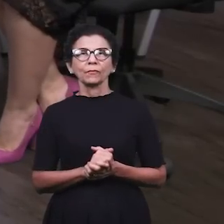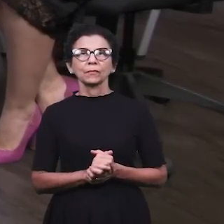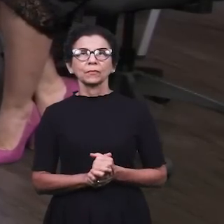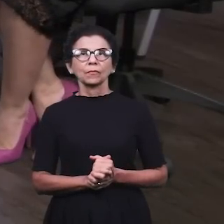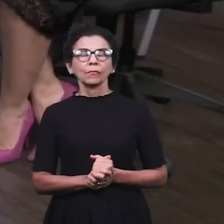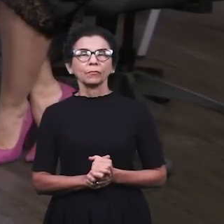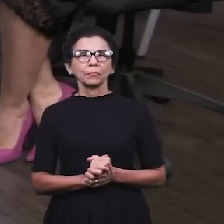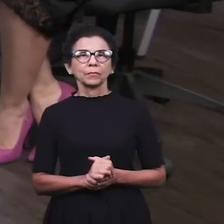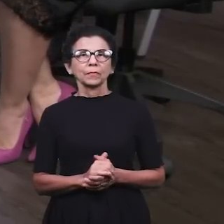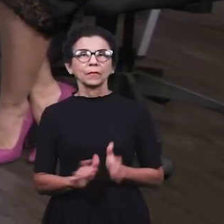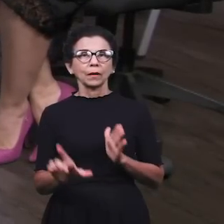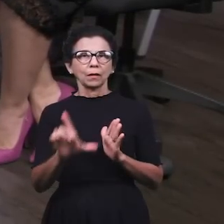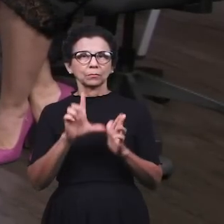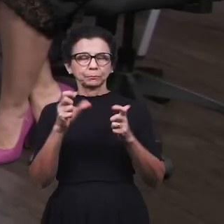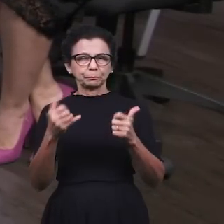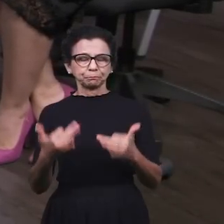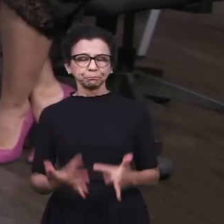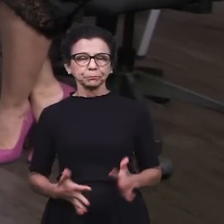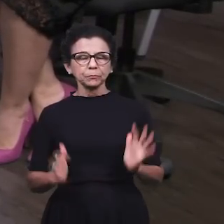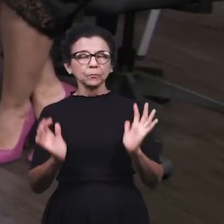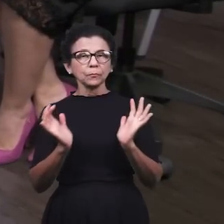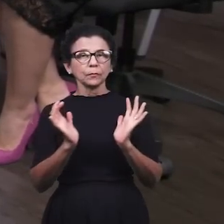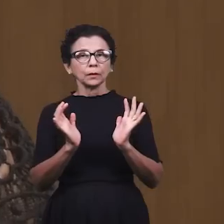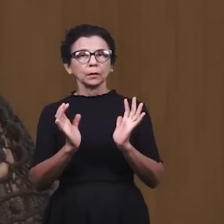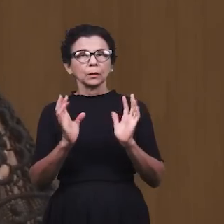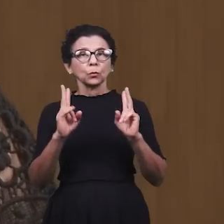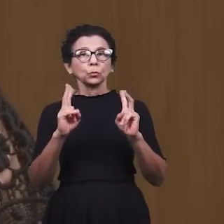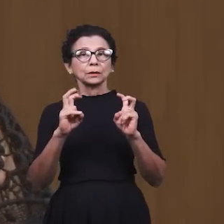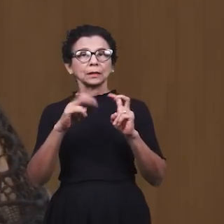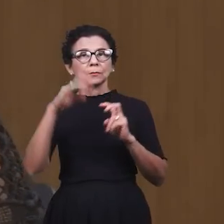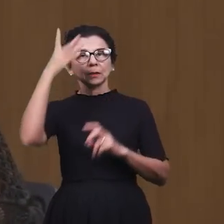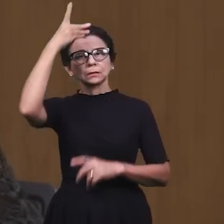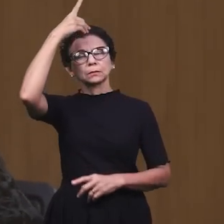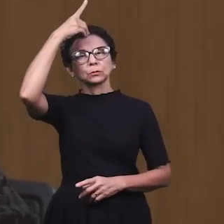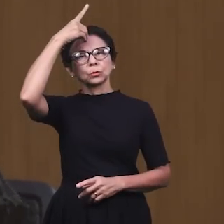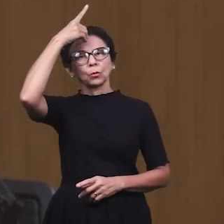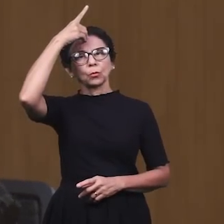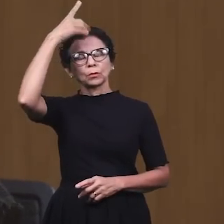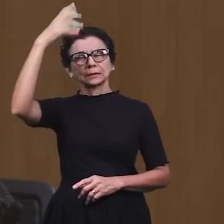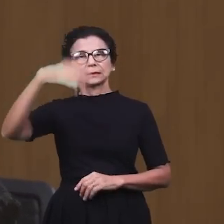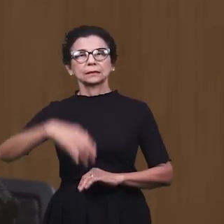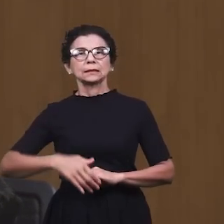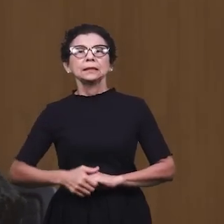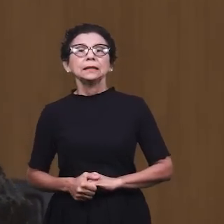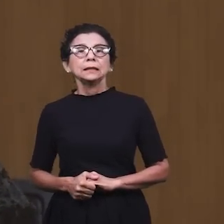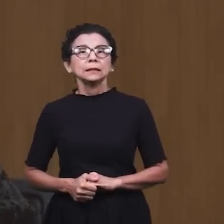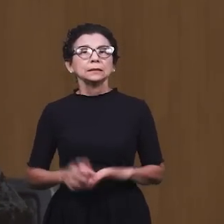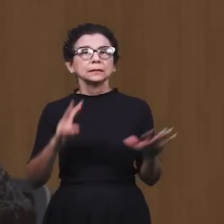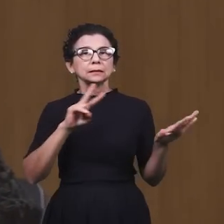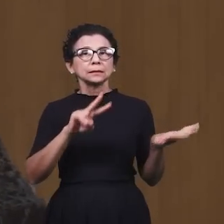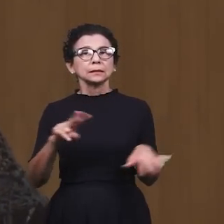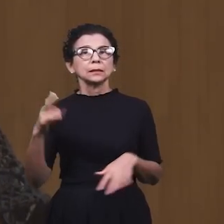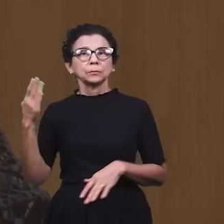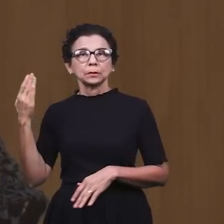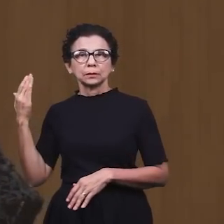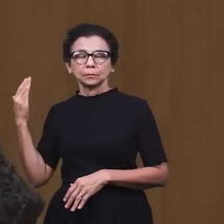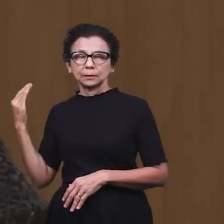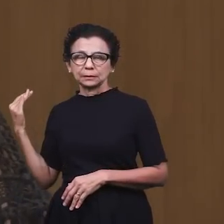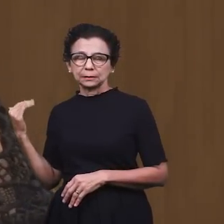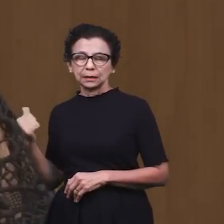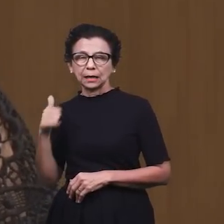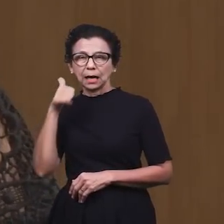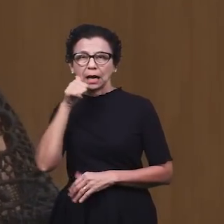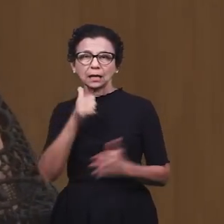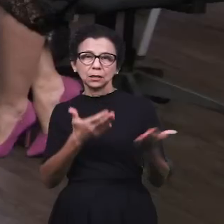Dons Espirituais. E no programa da semana passada, as jovens de Bom Jesus do Norte que trouxeram as